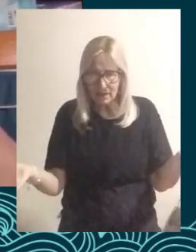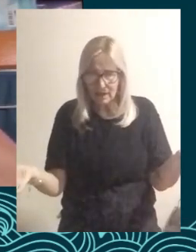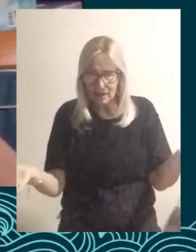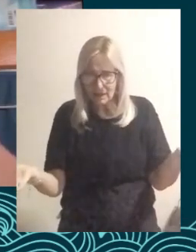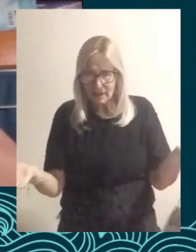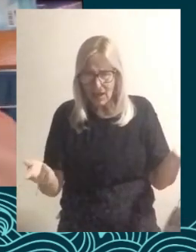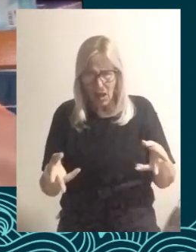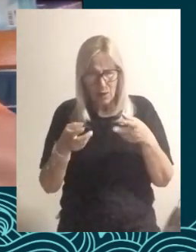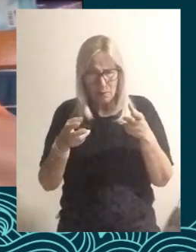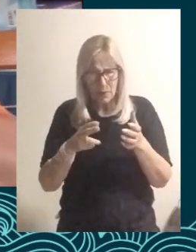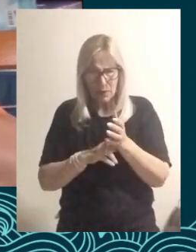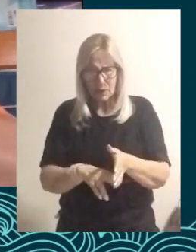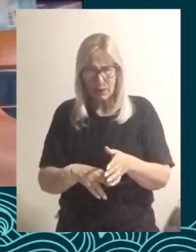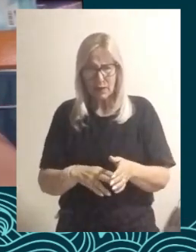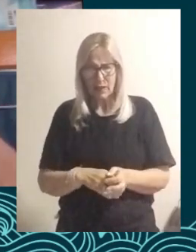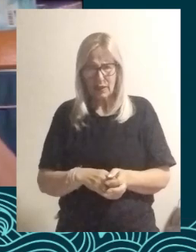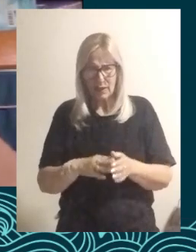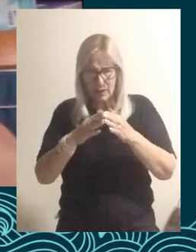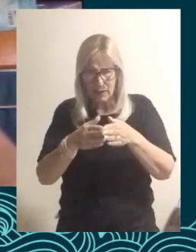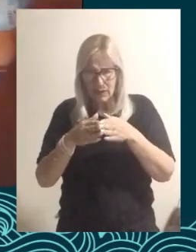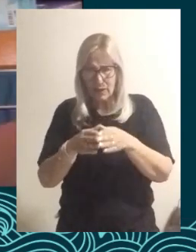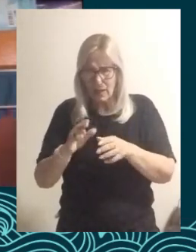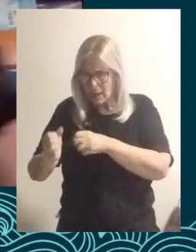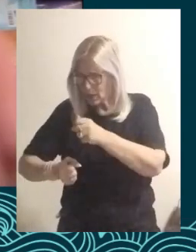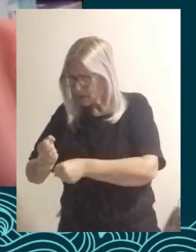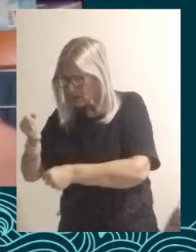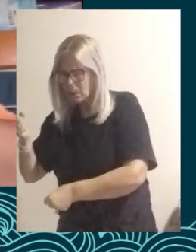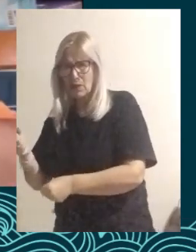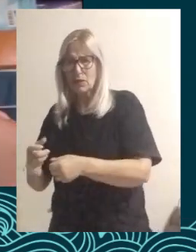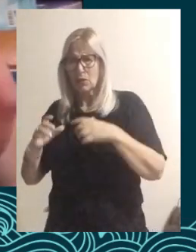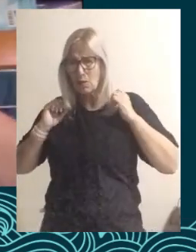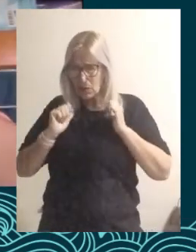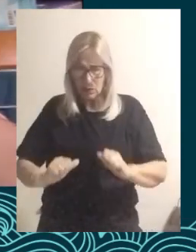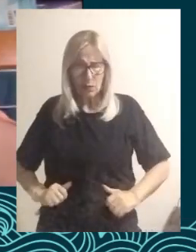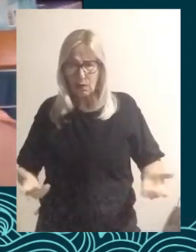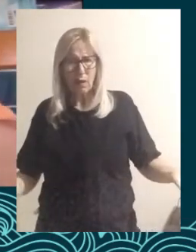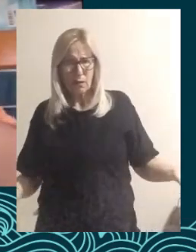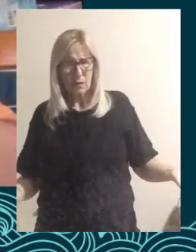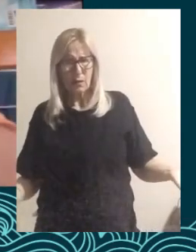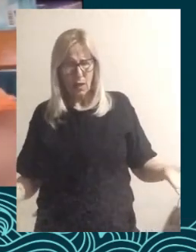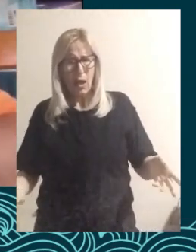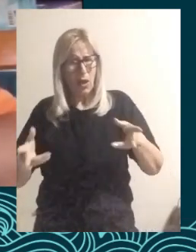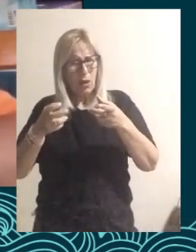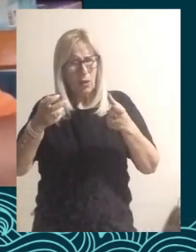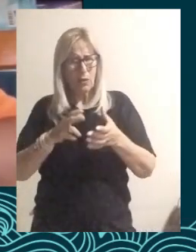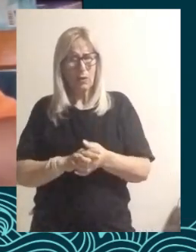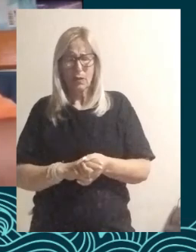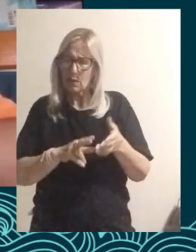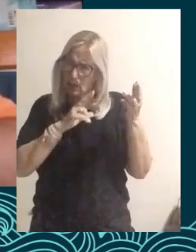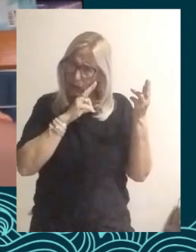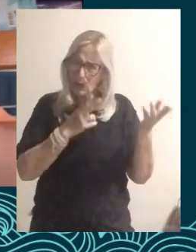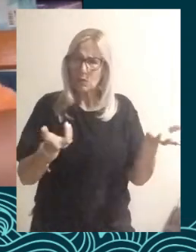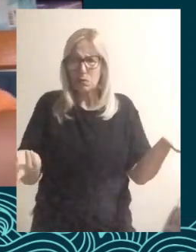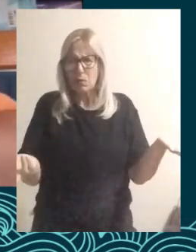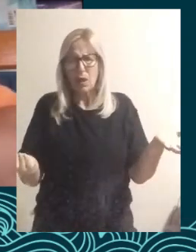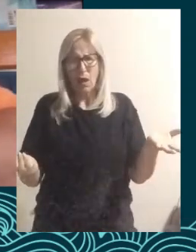está fazendo nada, que você não consertou seu barco? Você percebe que você também saiu na tempestade, não se amarrou, não pôs o colete?